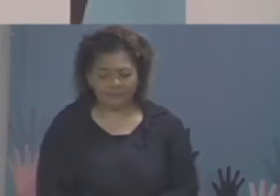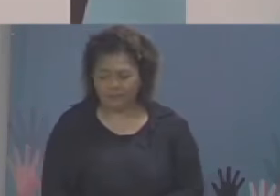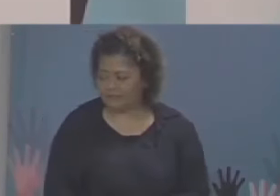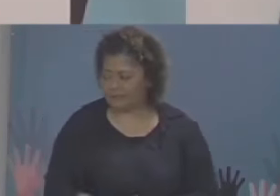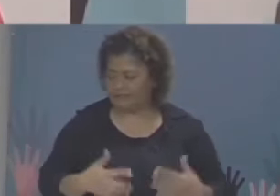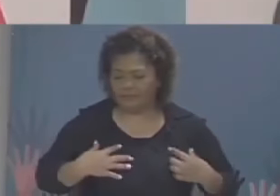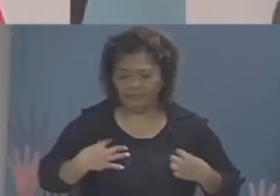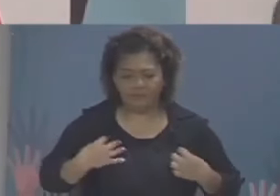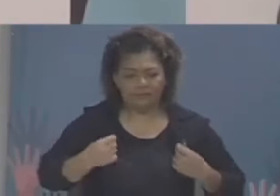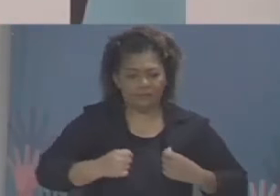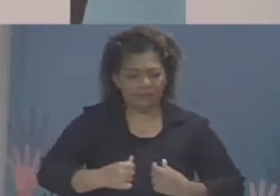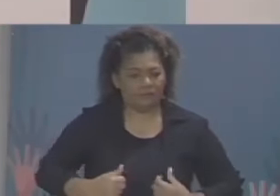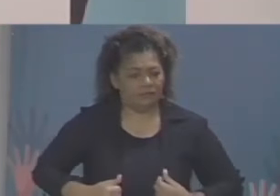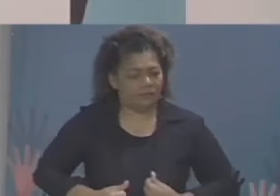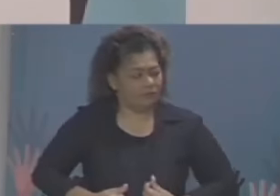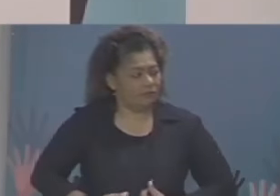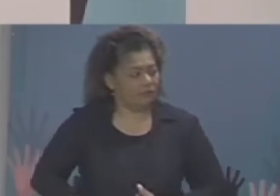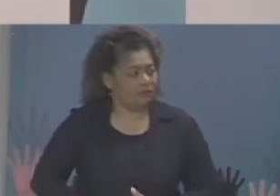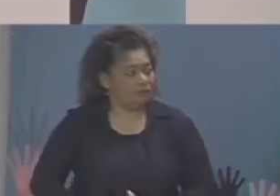30 segundos.